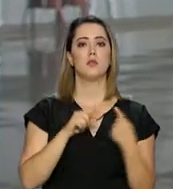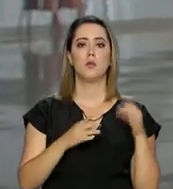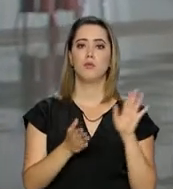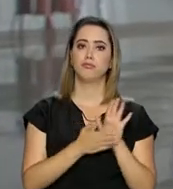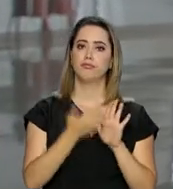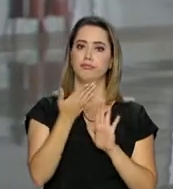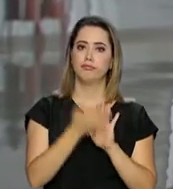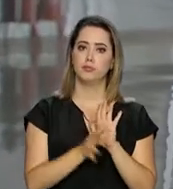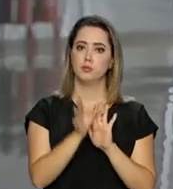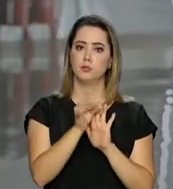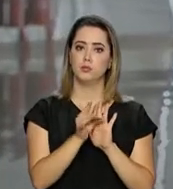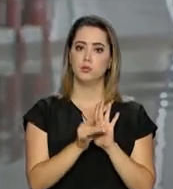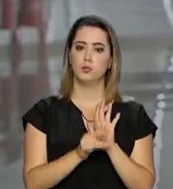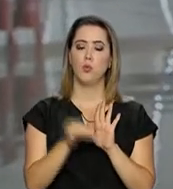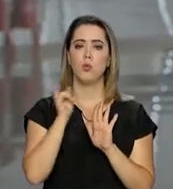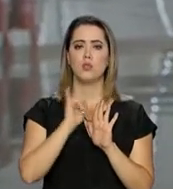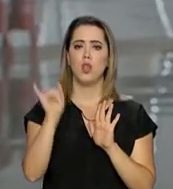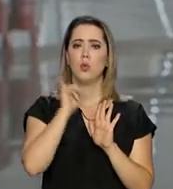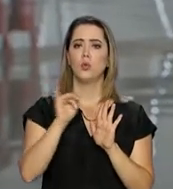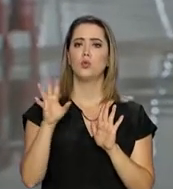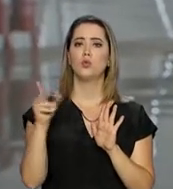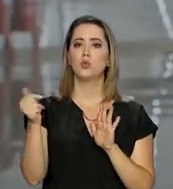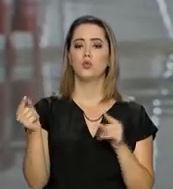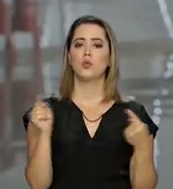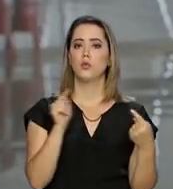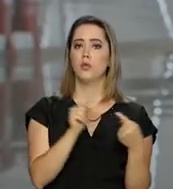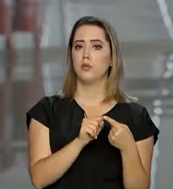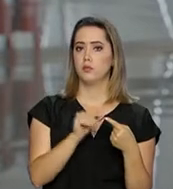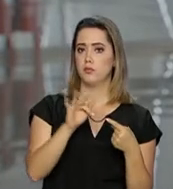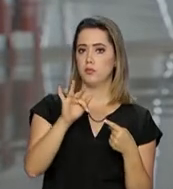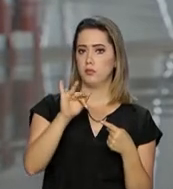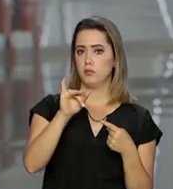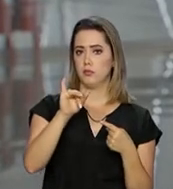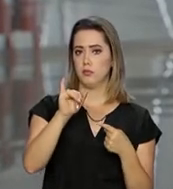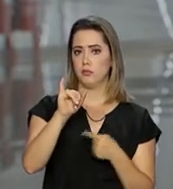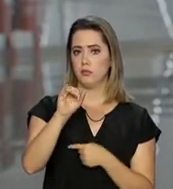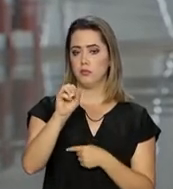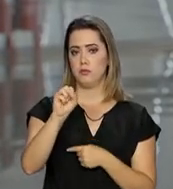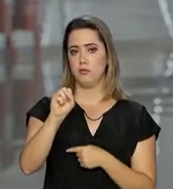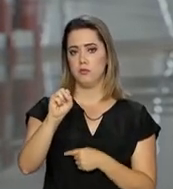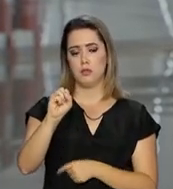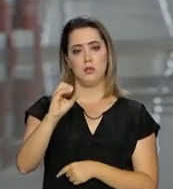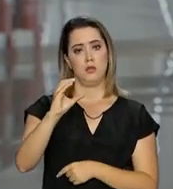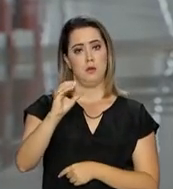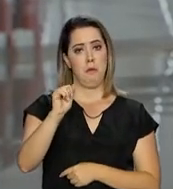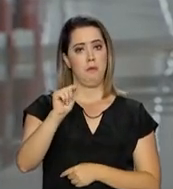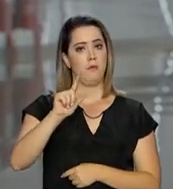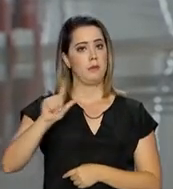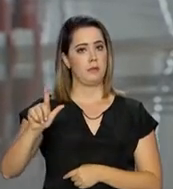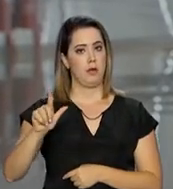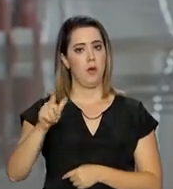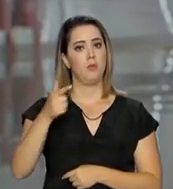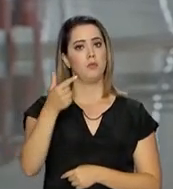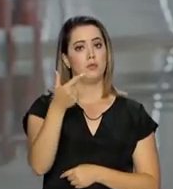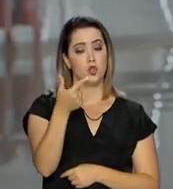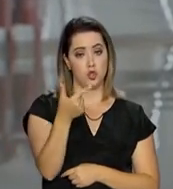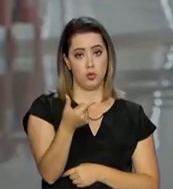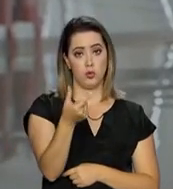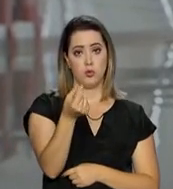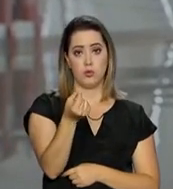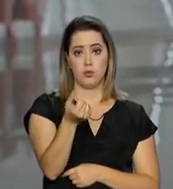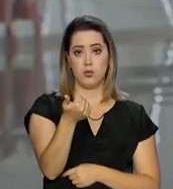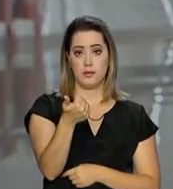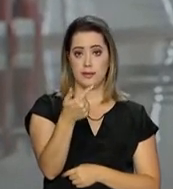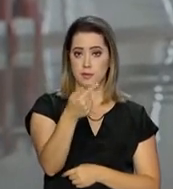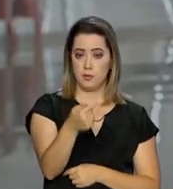vão ser feitos os anúncios das novas metas fiscais de 2017 e de 2018 nos últimos dias a